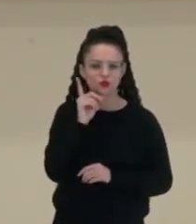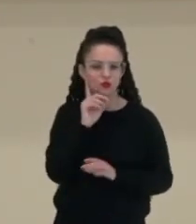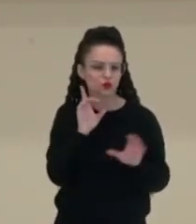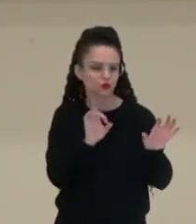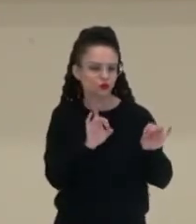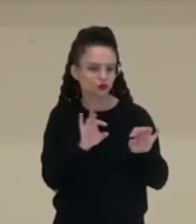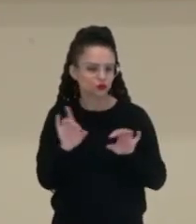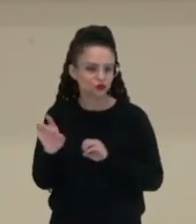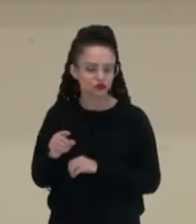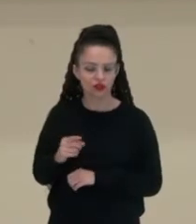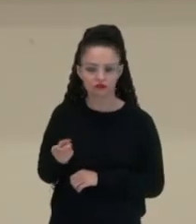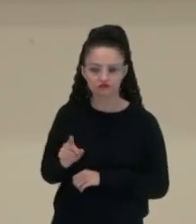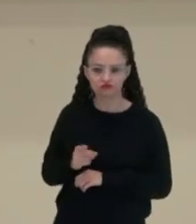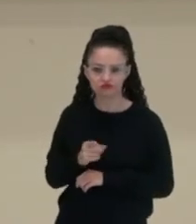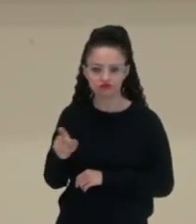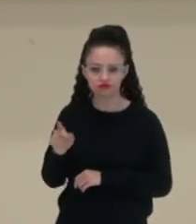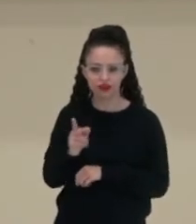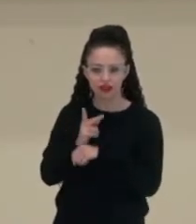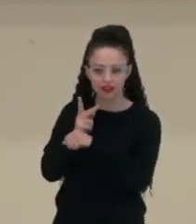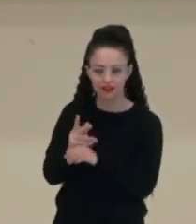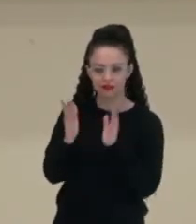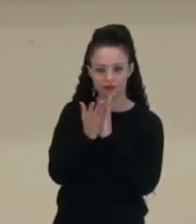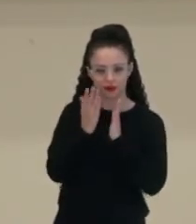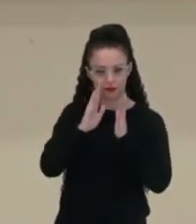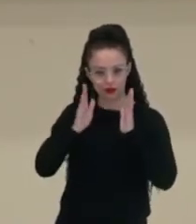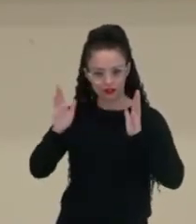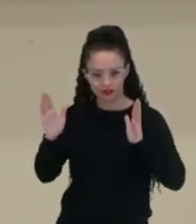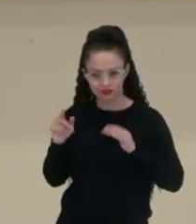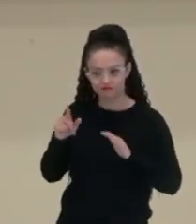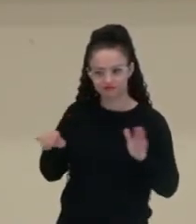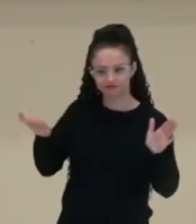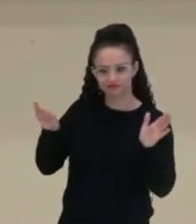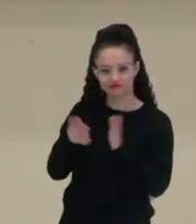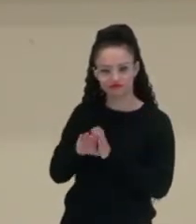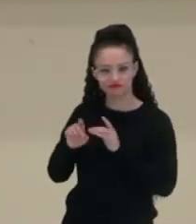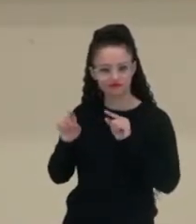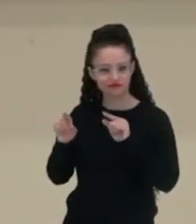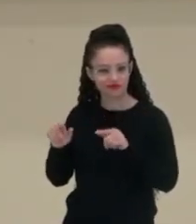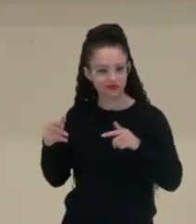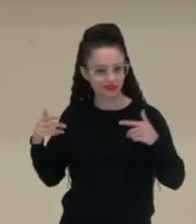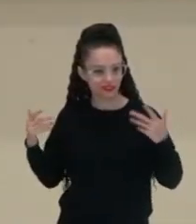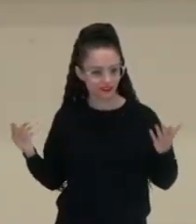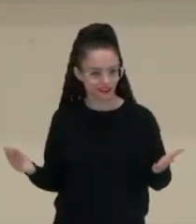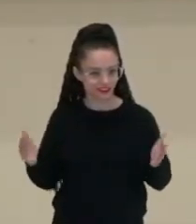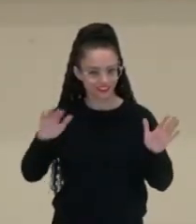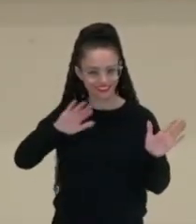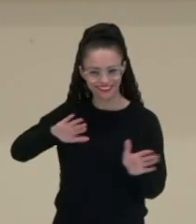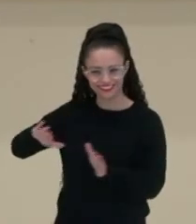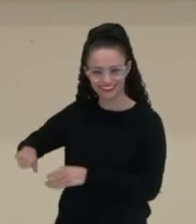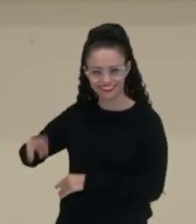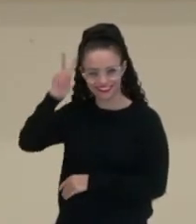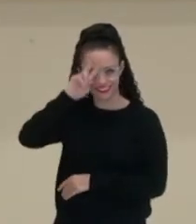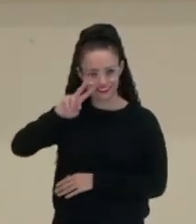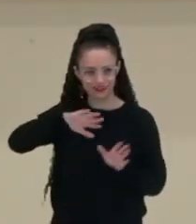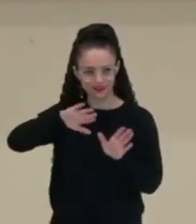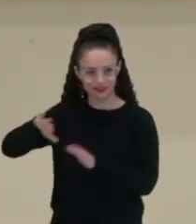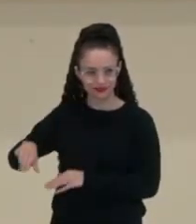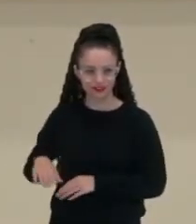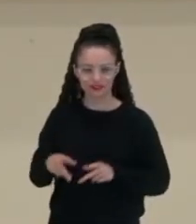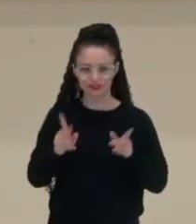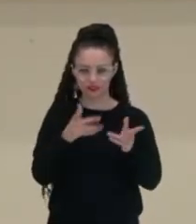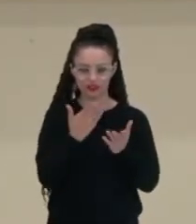ele ia a caminho da biblioteca. Chegando lá, vamos deixar essa história para depois e vamos continuar a nossa